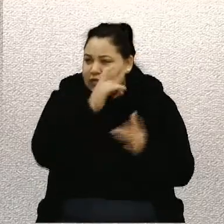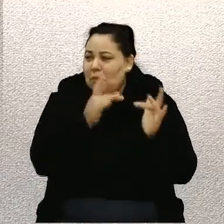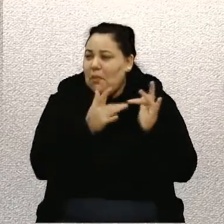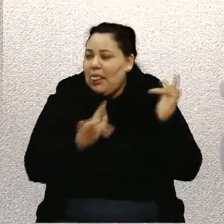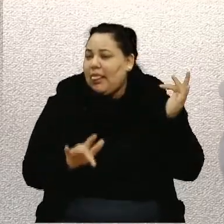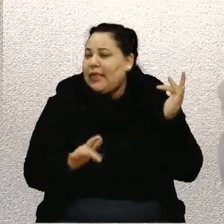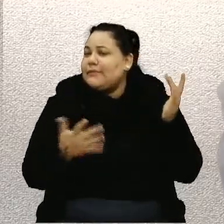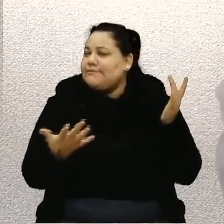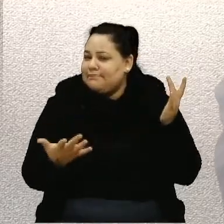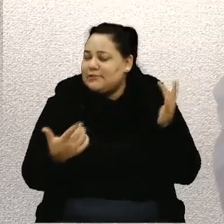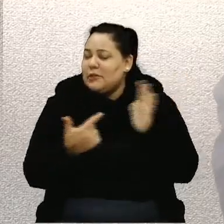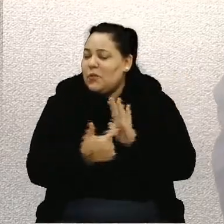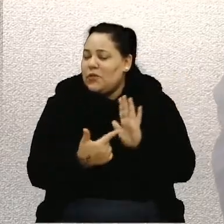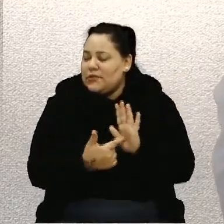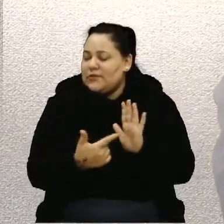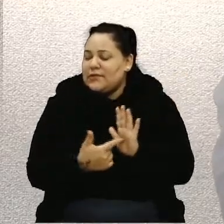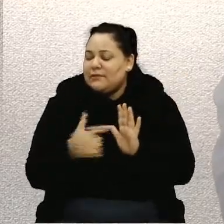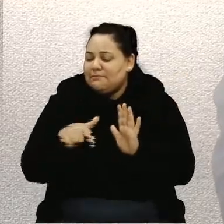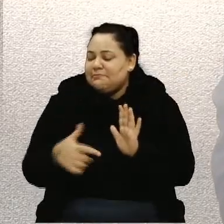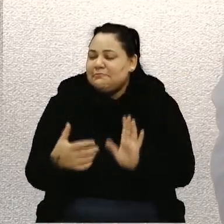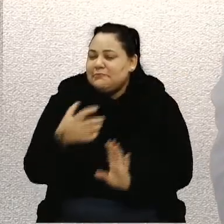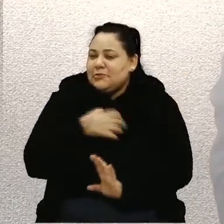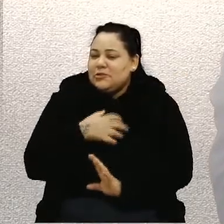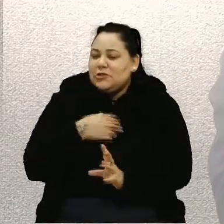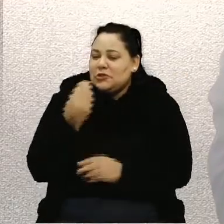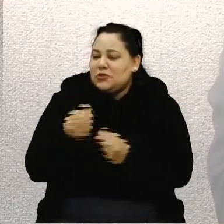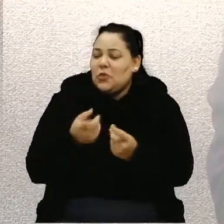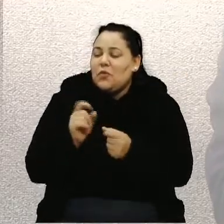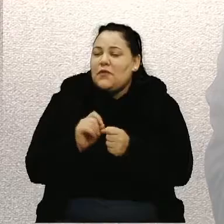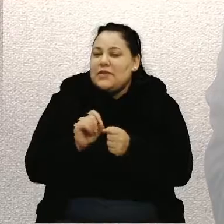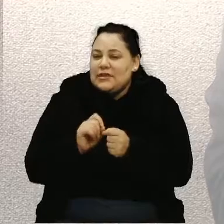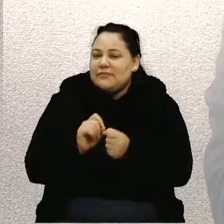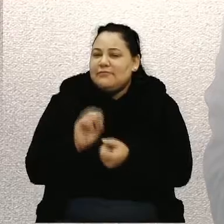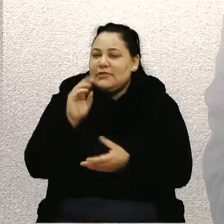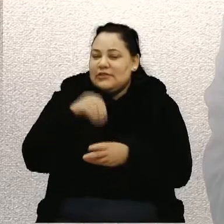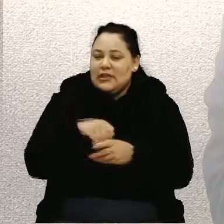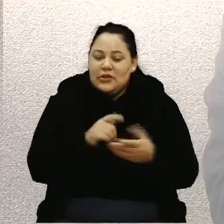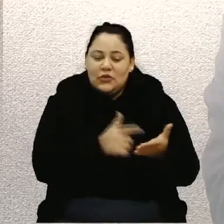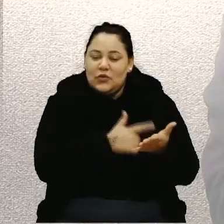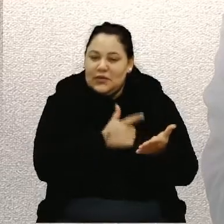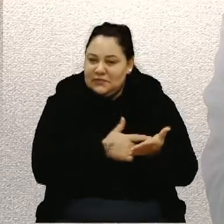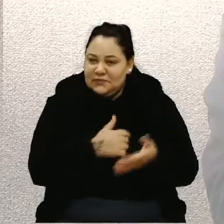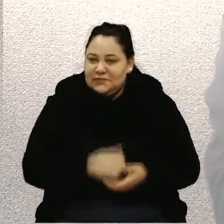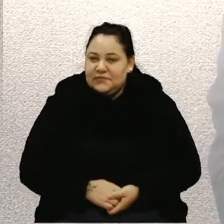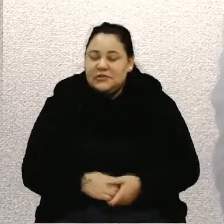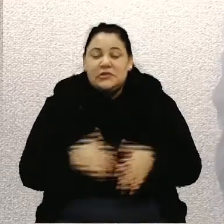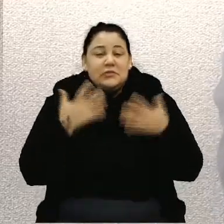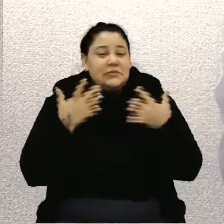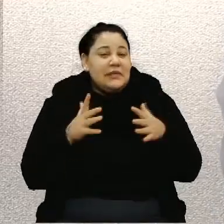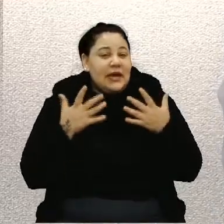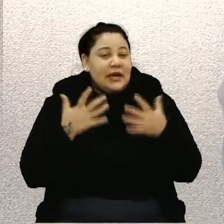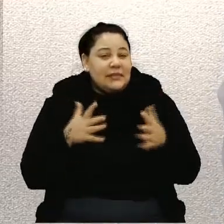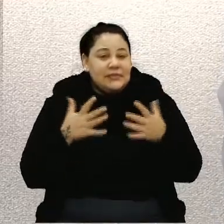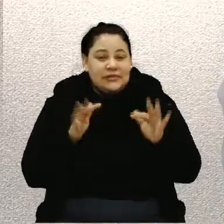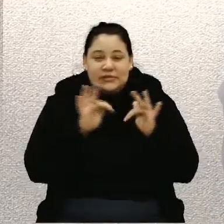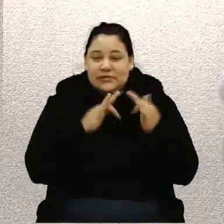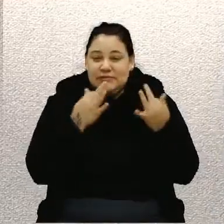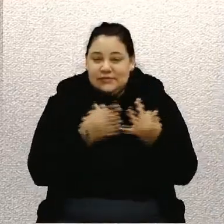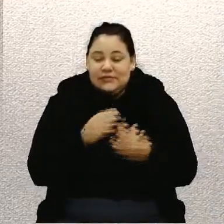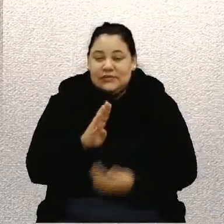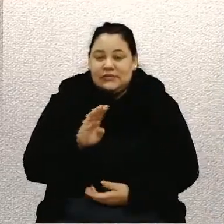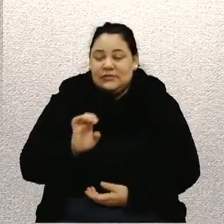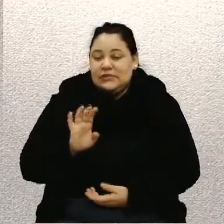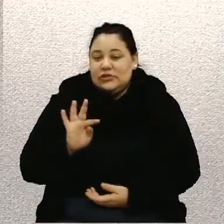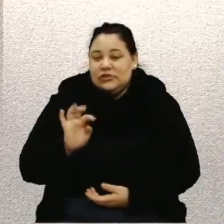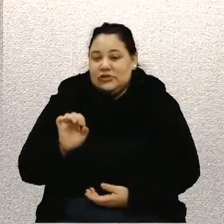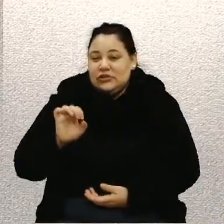com tanta propriedade como ele fazia, né, na sua obra. Então, parabéns à família Bettiol, uma família que,